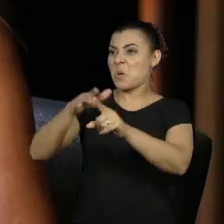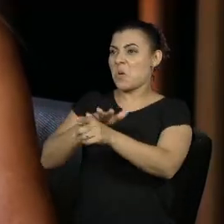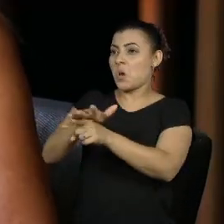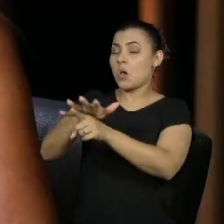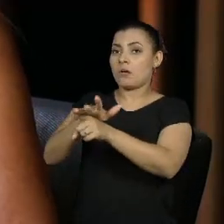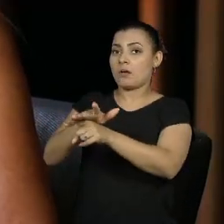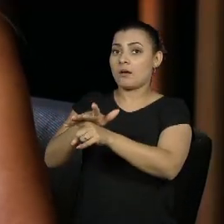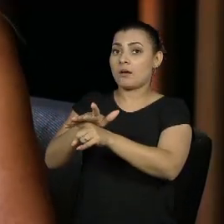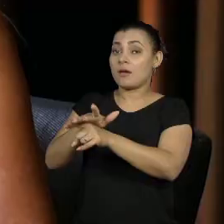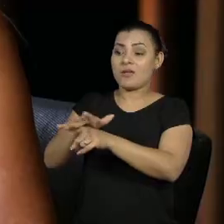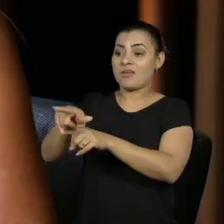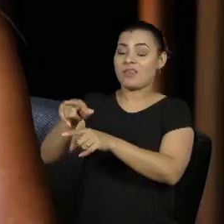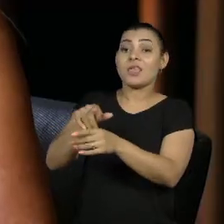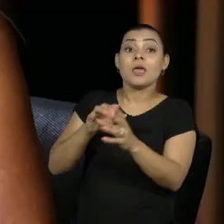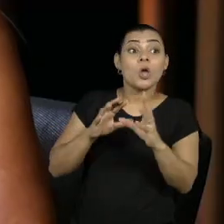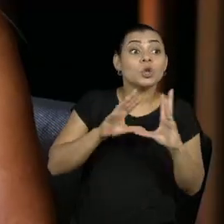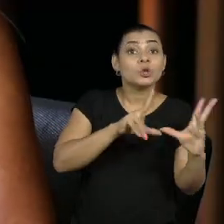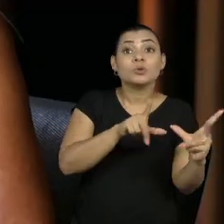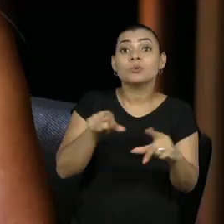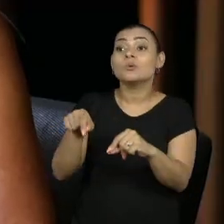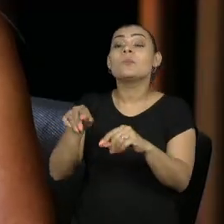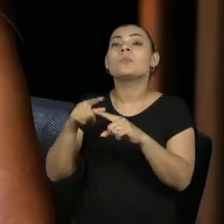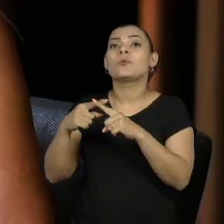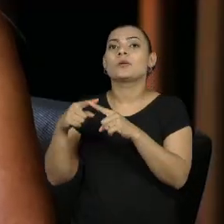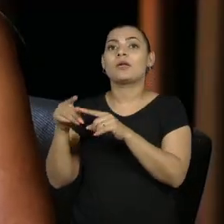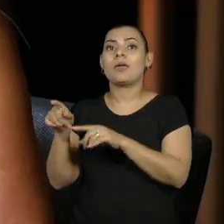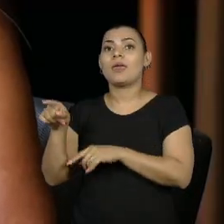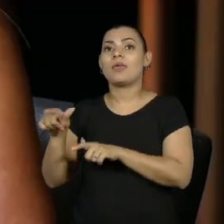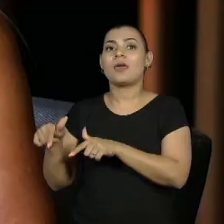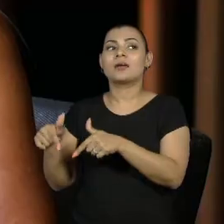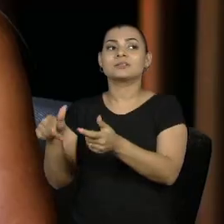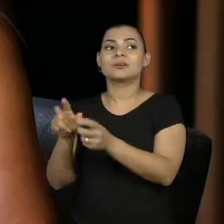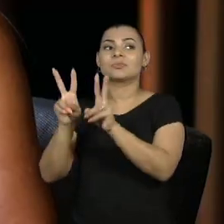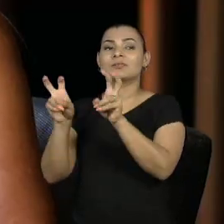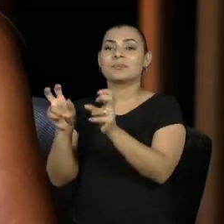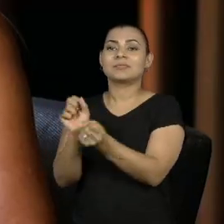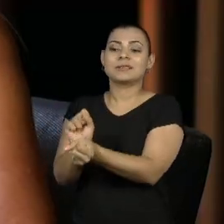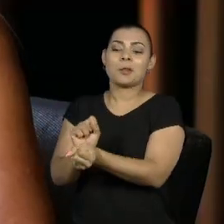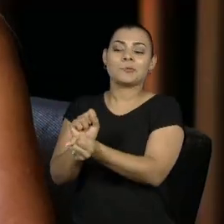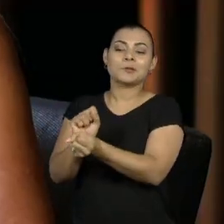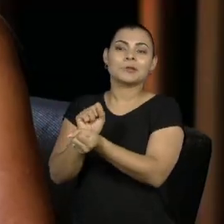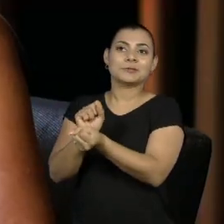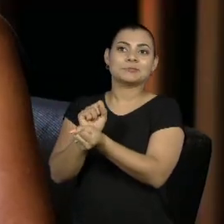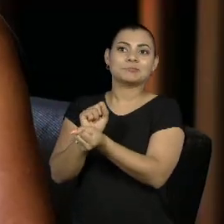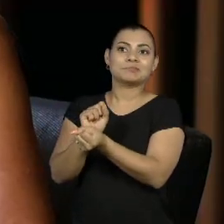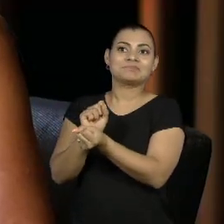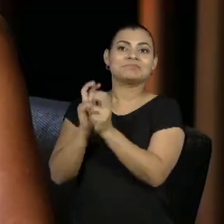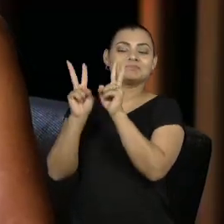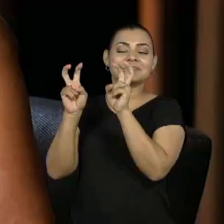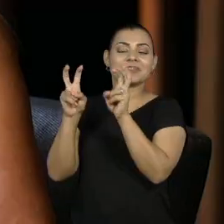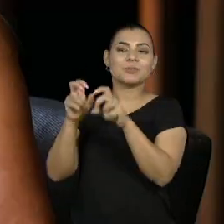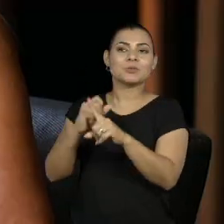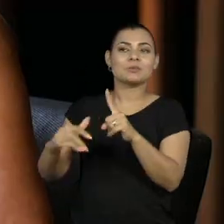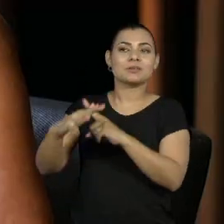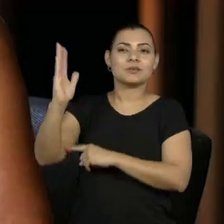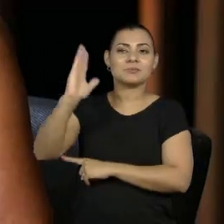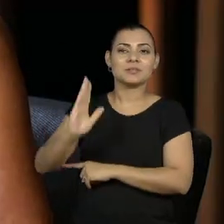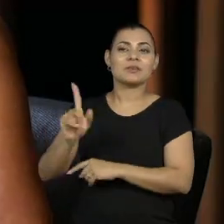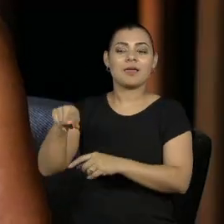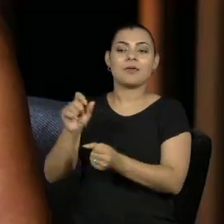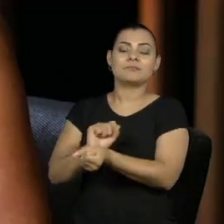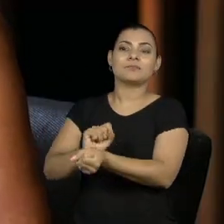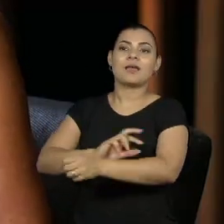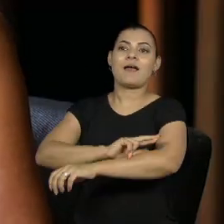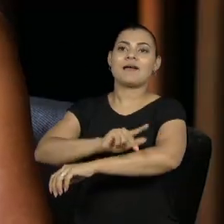porque ele deixou com que as questão da escravidão que a grande contradição da sociedade brasileira é